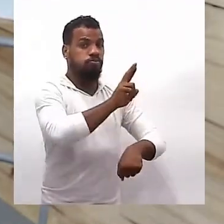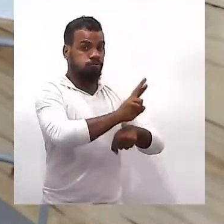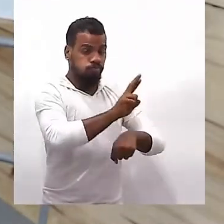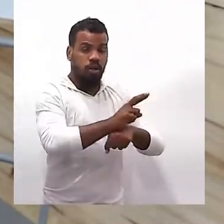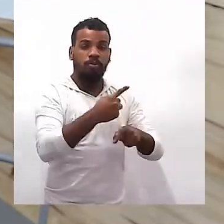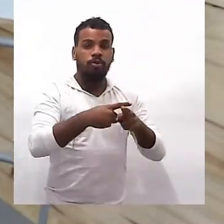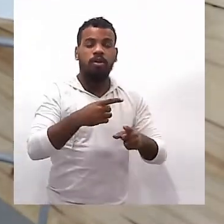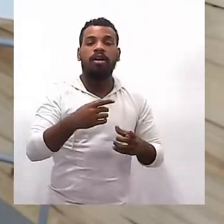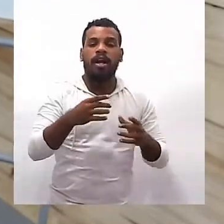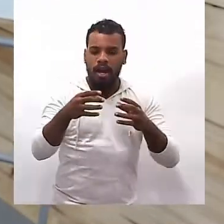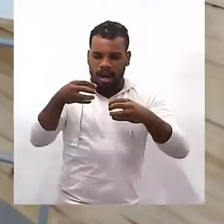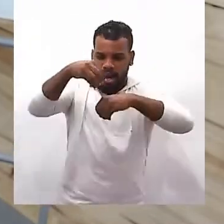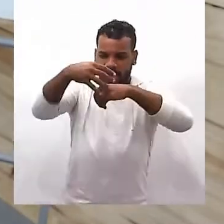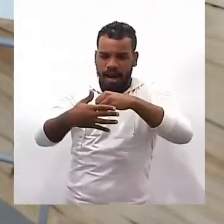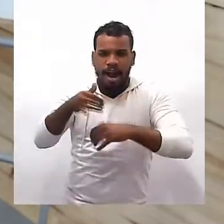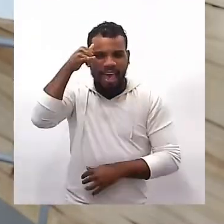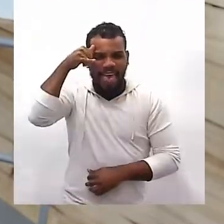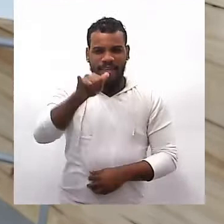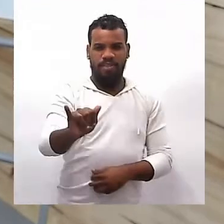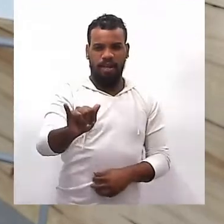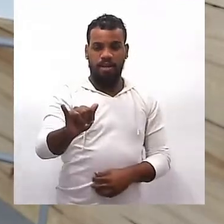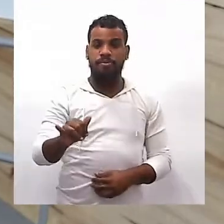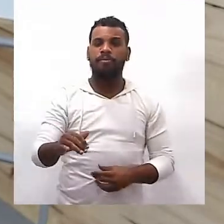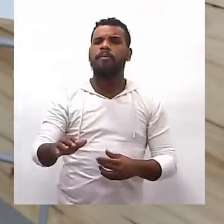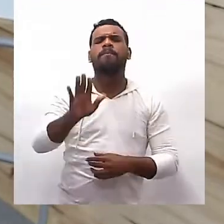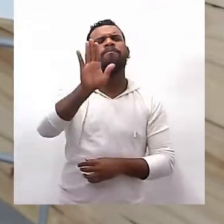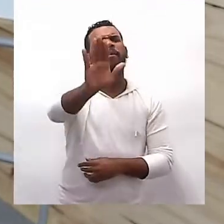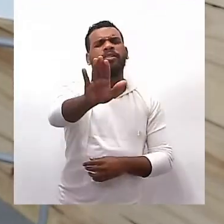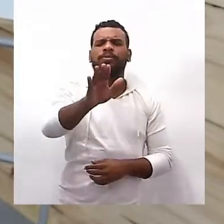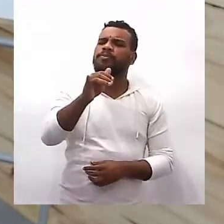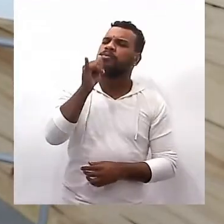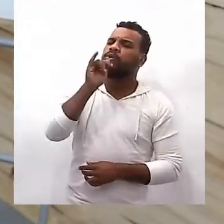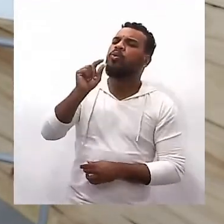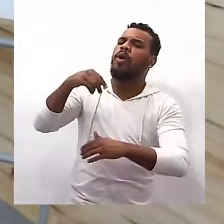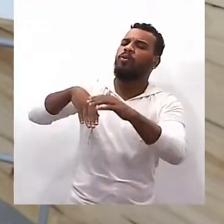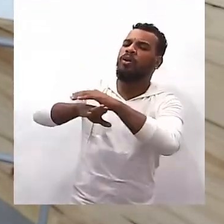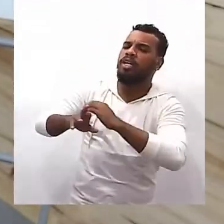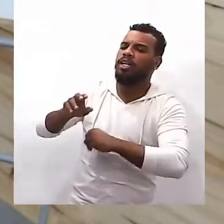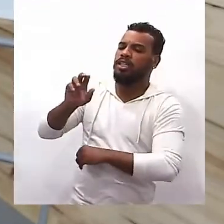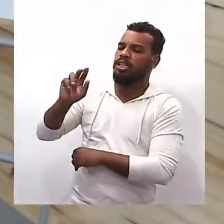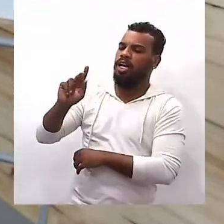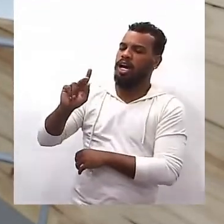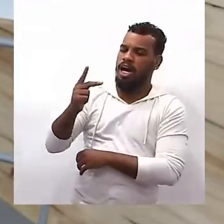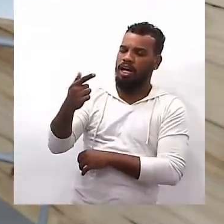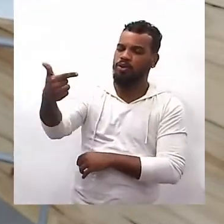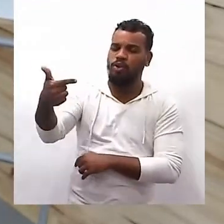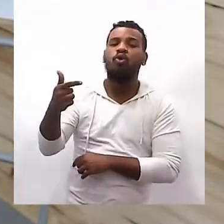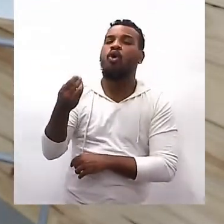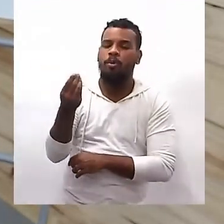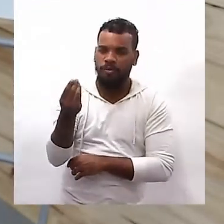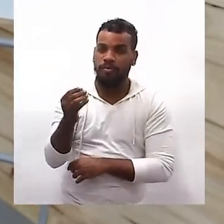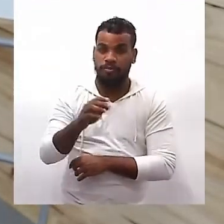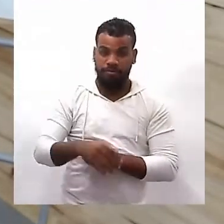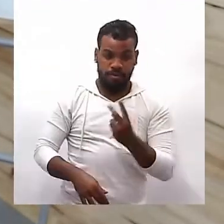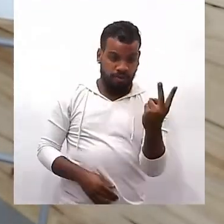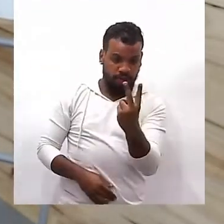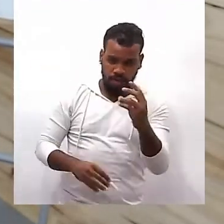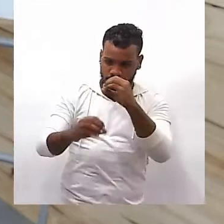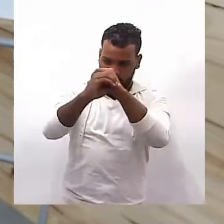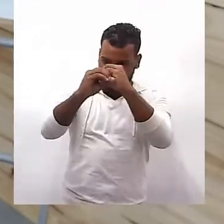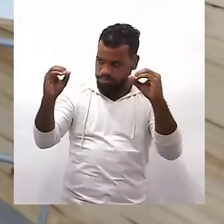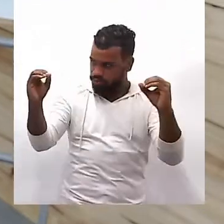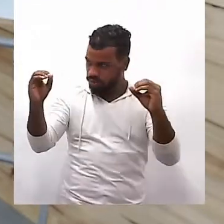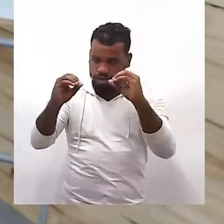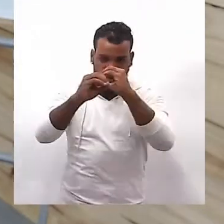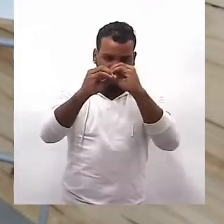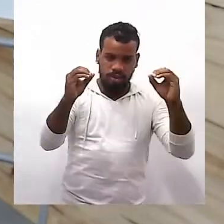evitar que o meio fique ácido. Aí você pode dizer assim, tá, mas quem é que vai guardar esse hidrogênio? Olha para mim. Essas 2 moléculas de